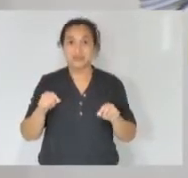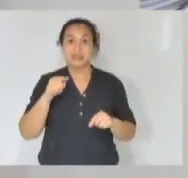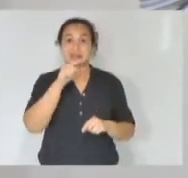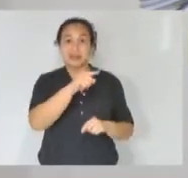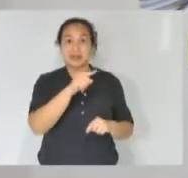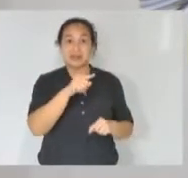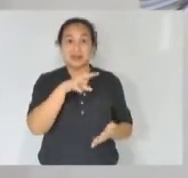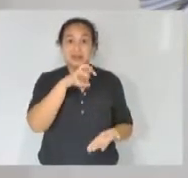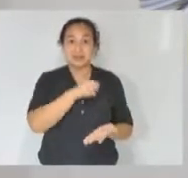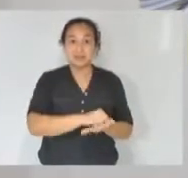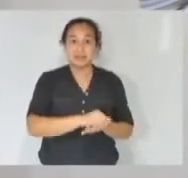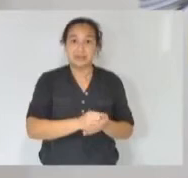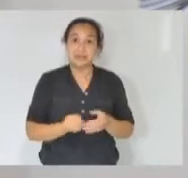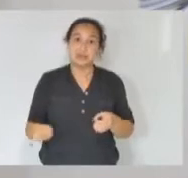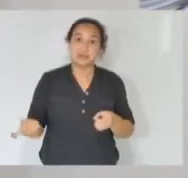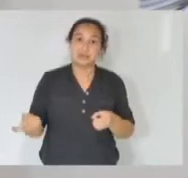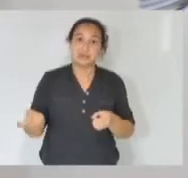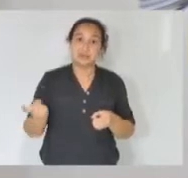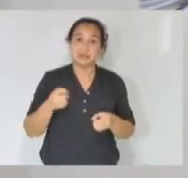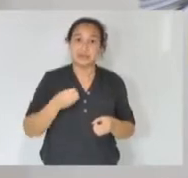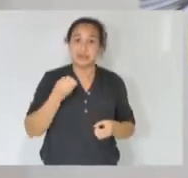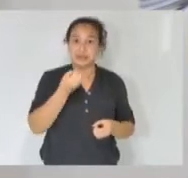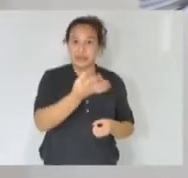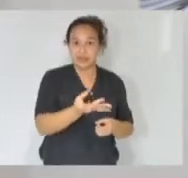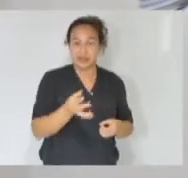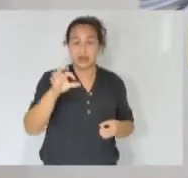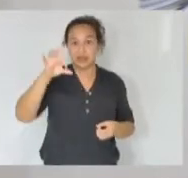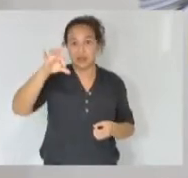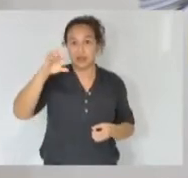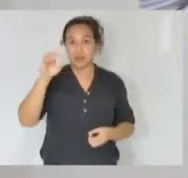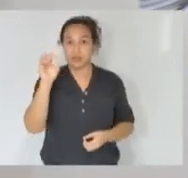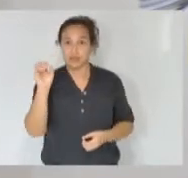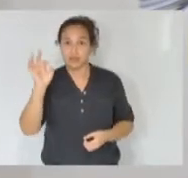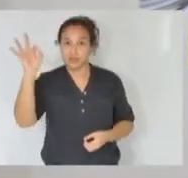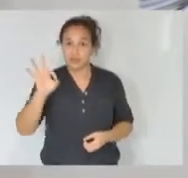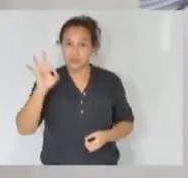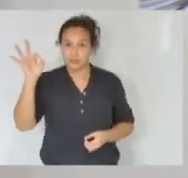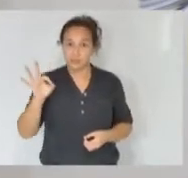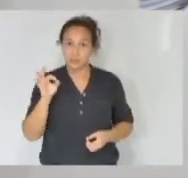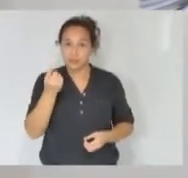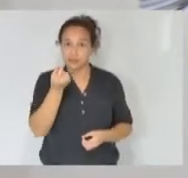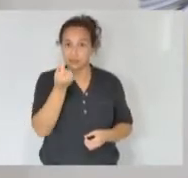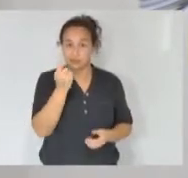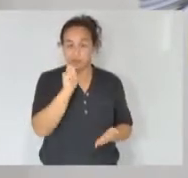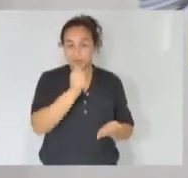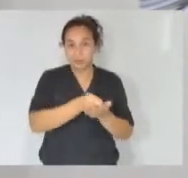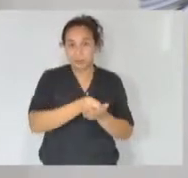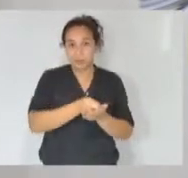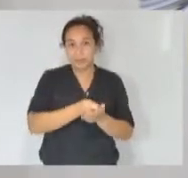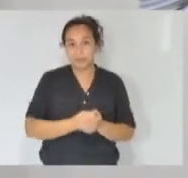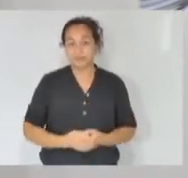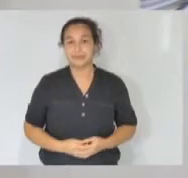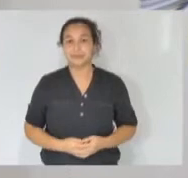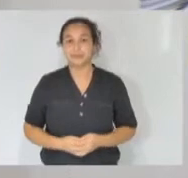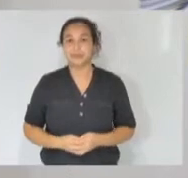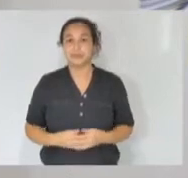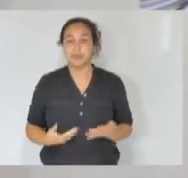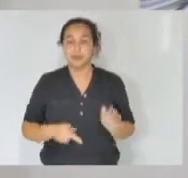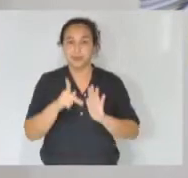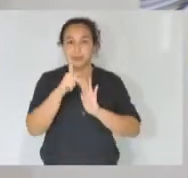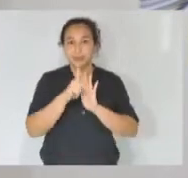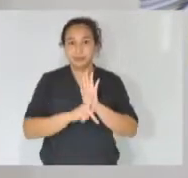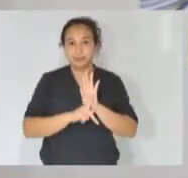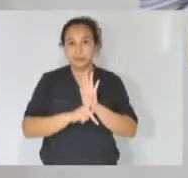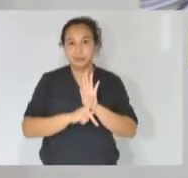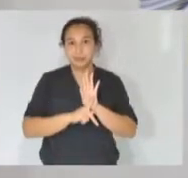que devolva-se no mínimo 90% do valor para o aluno que fez a matrícula. Portanto, é um projeto